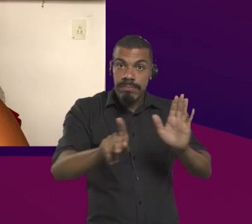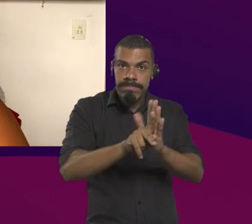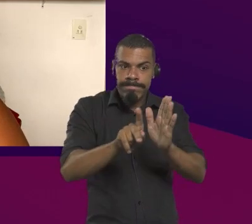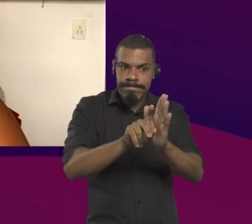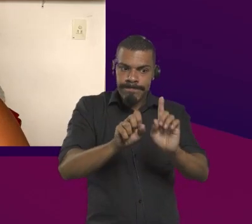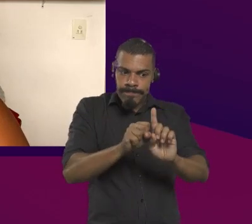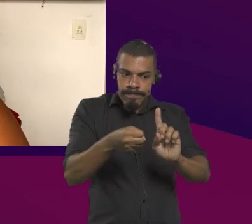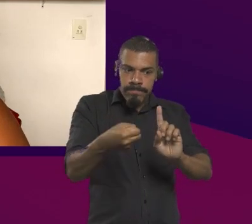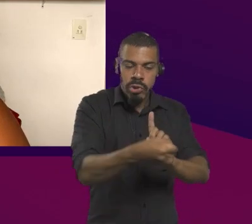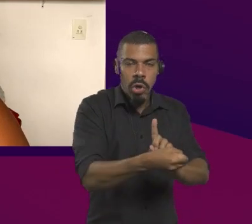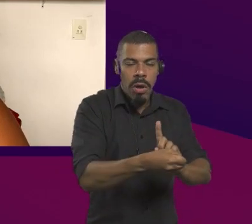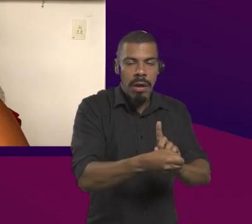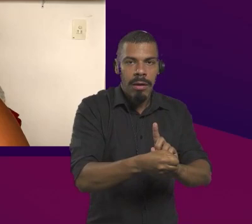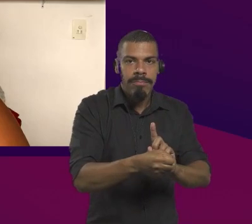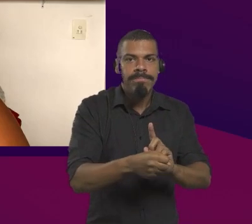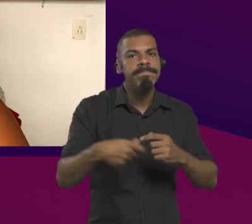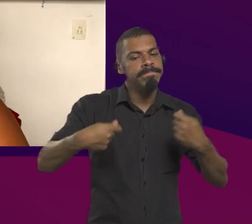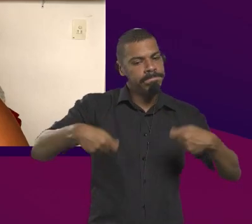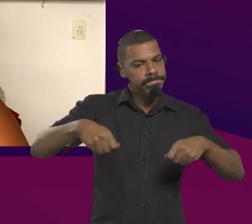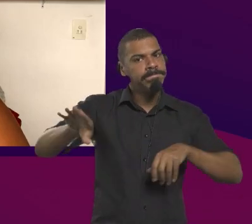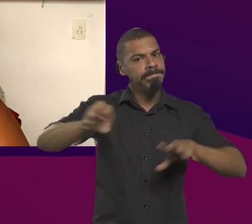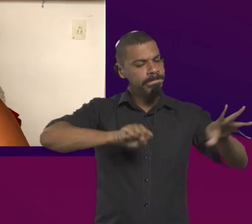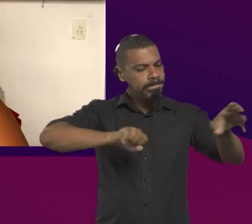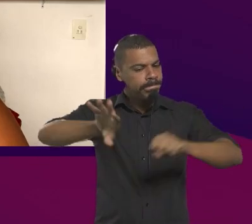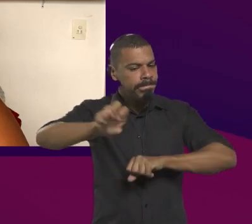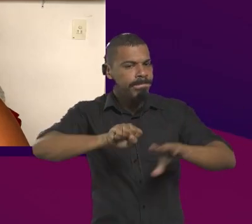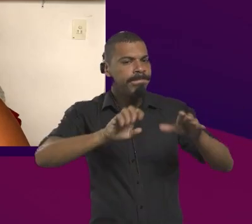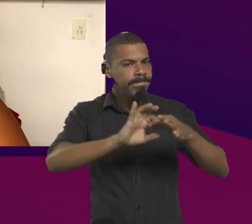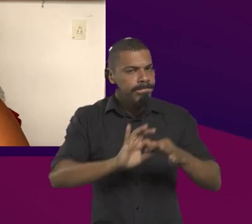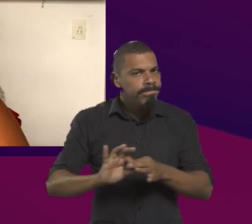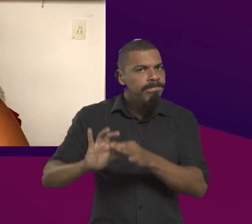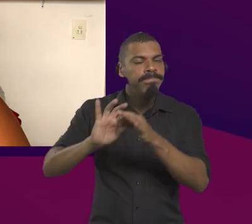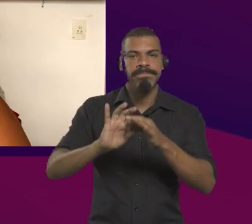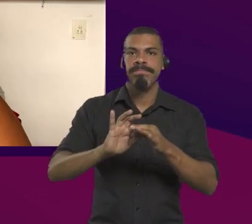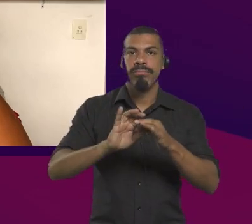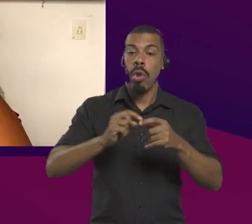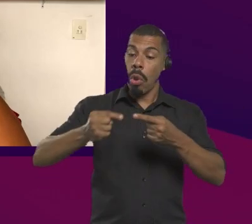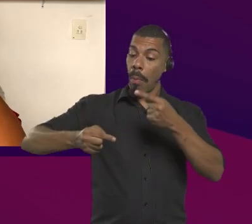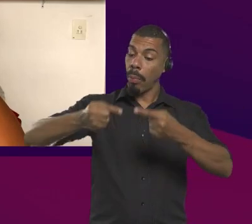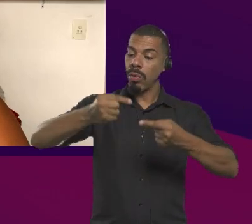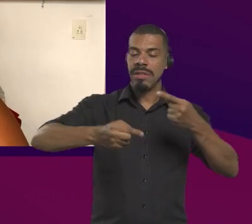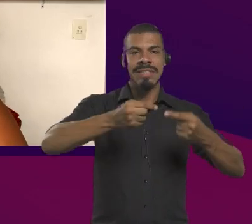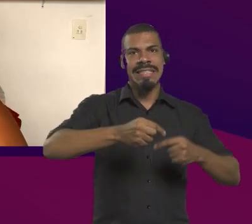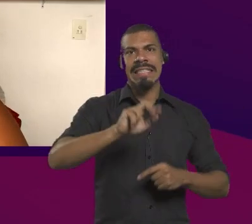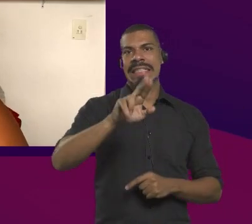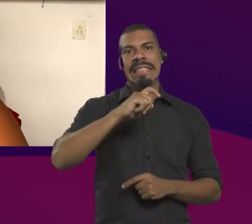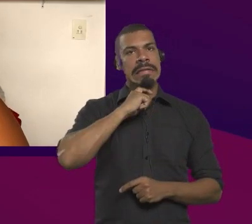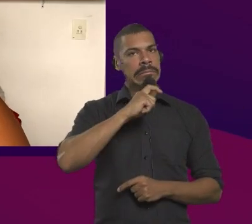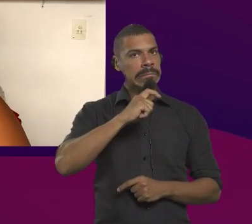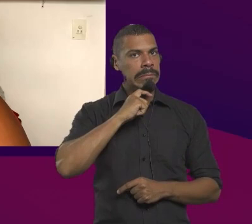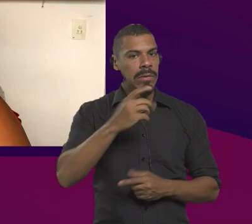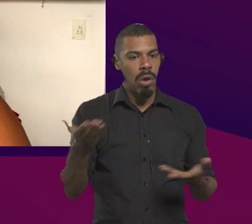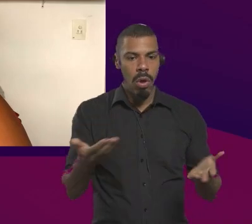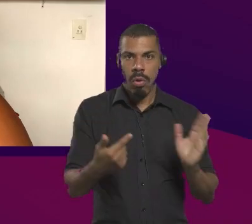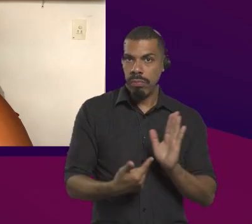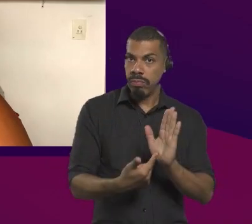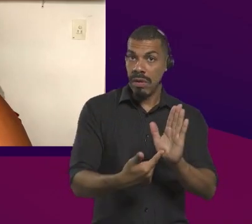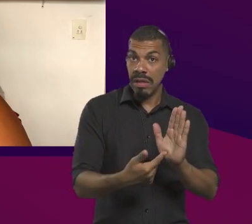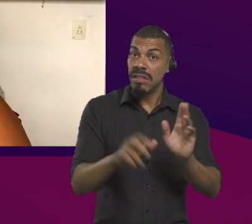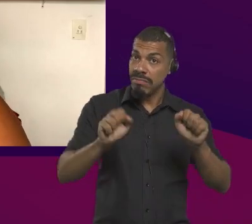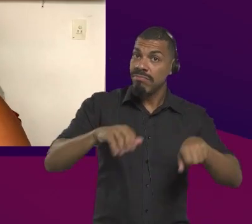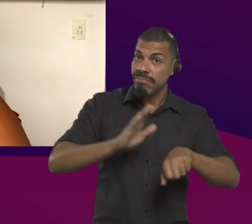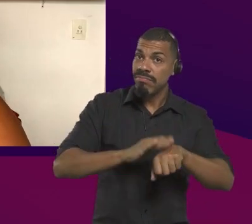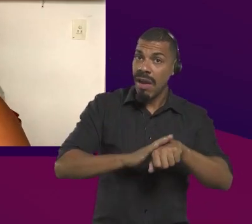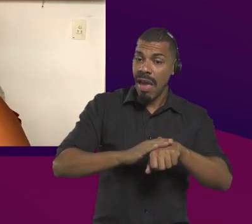mesmo, a gente precisa de muita gente. E a gente precisa se juntar mesmo politicamente. Porque, se ninguém percebeu ainda, o que a gente está fazendo aqui é política.